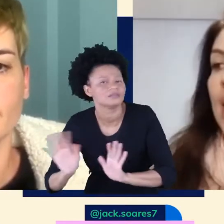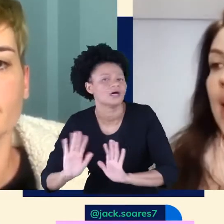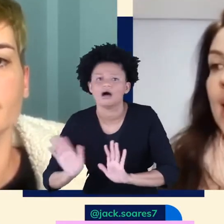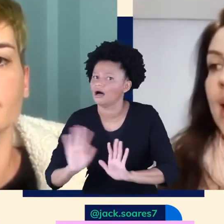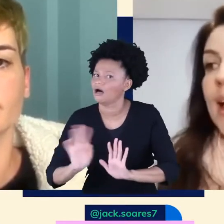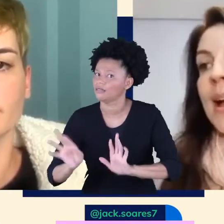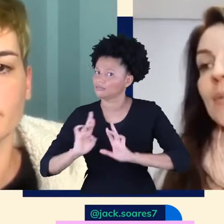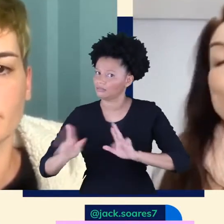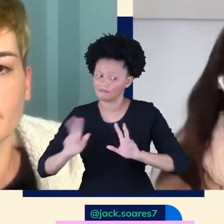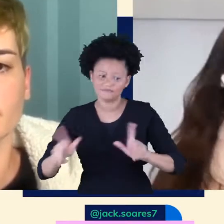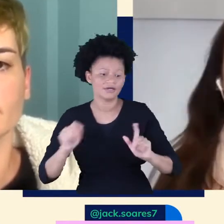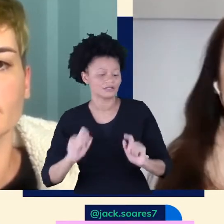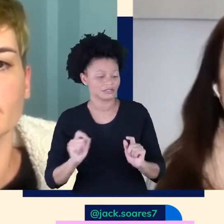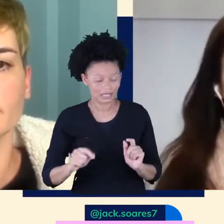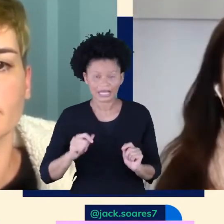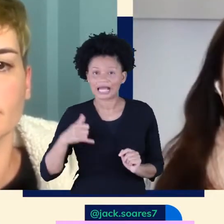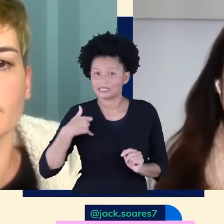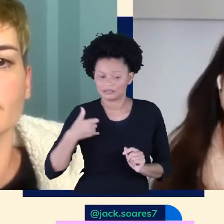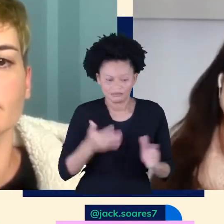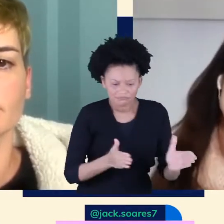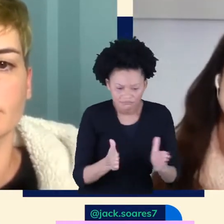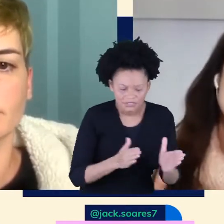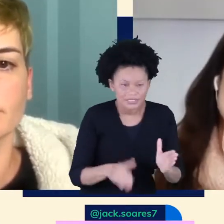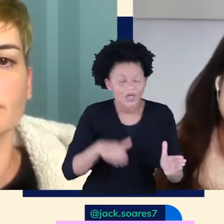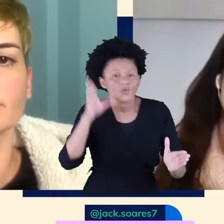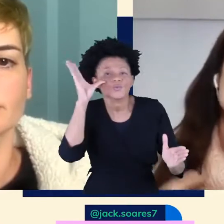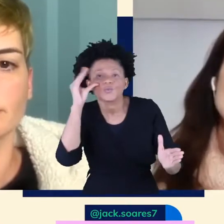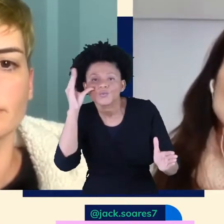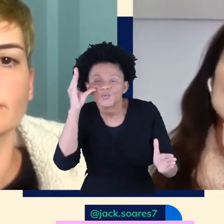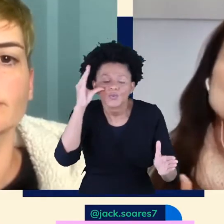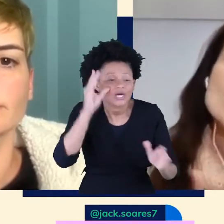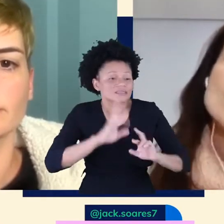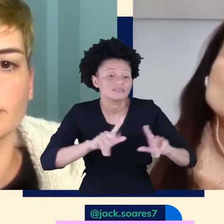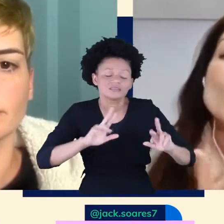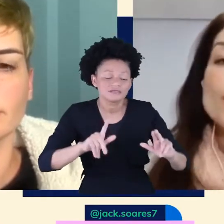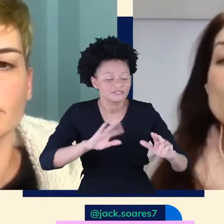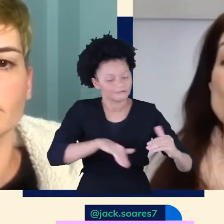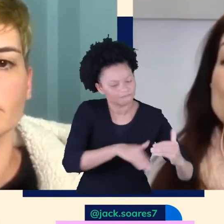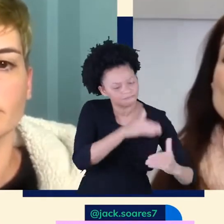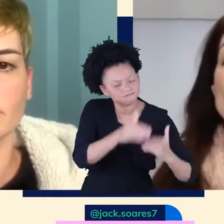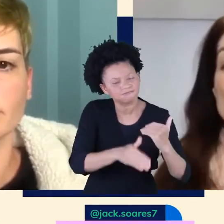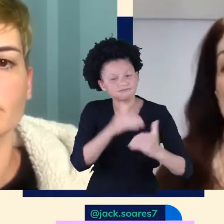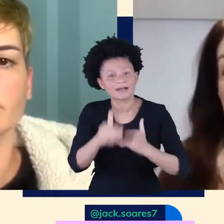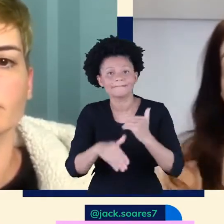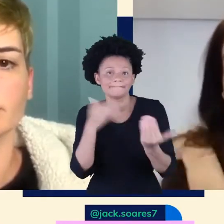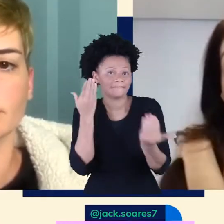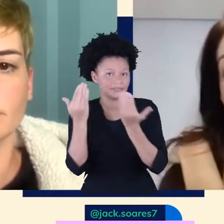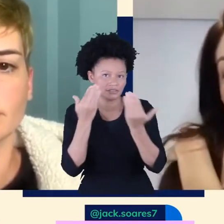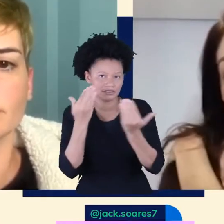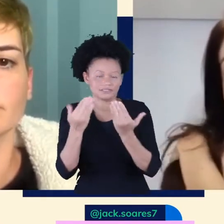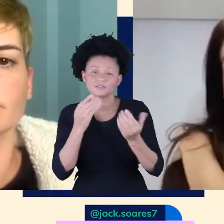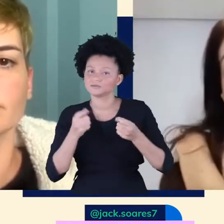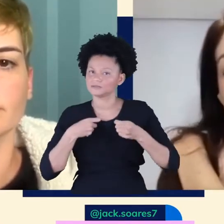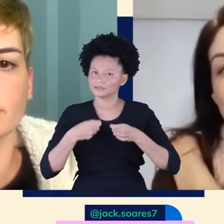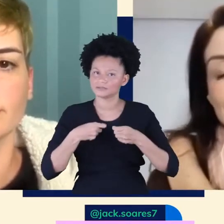tem curiosidades diferentes, e a gente vai acompanhar exatamente esse desenvolvimento psicossexual que a gente